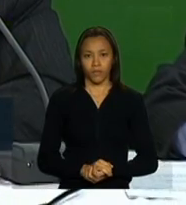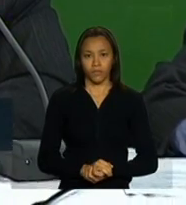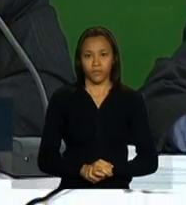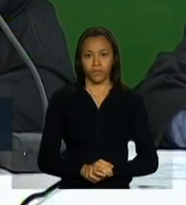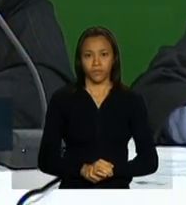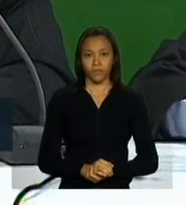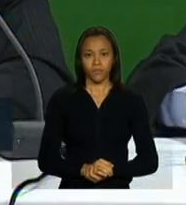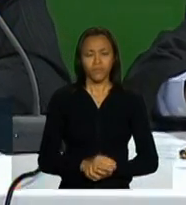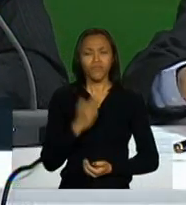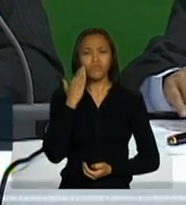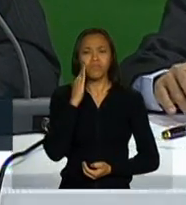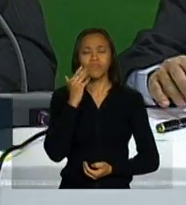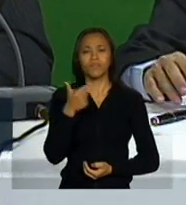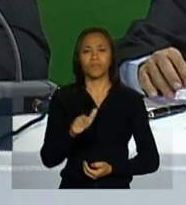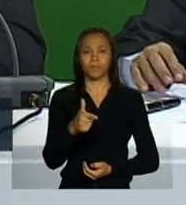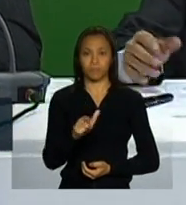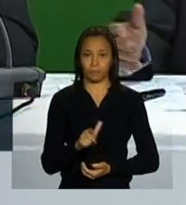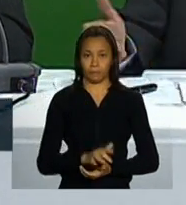Não entendi.